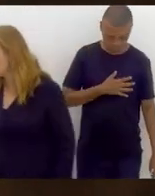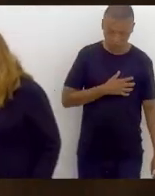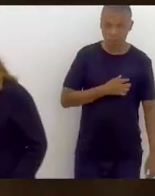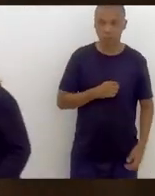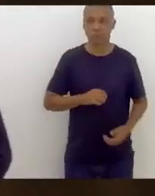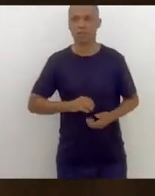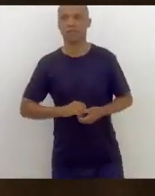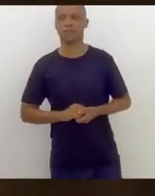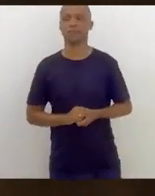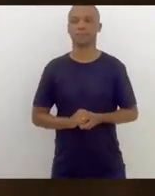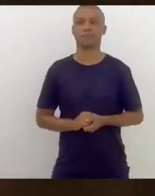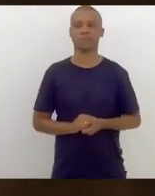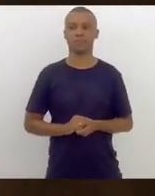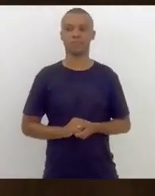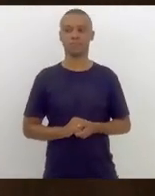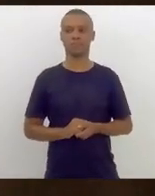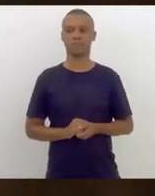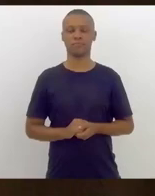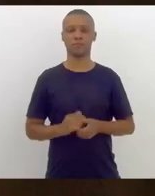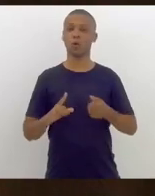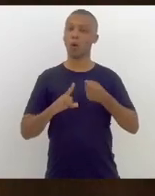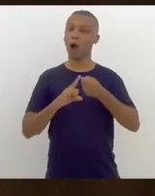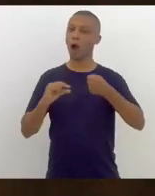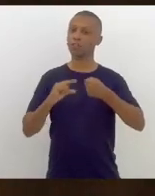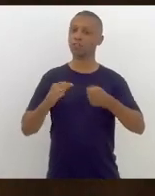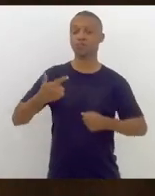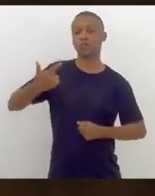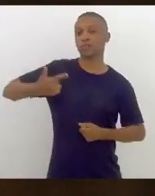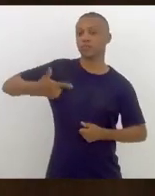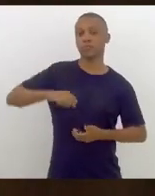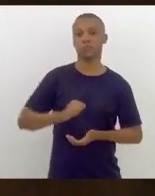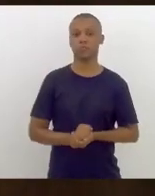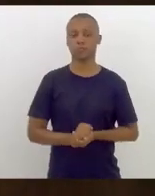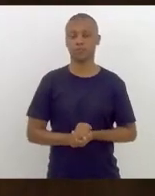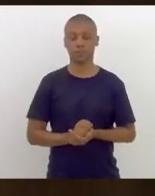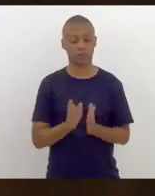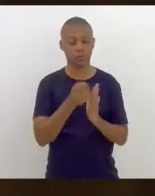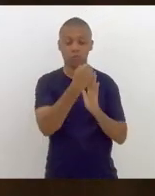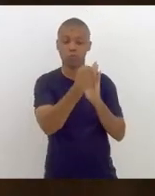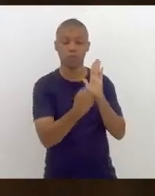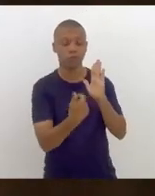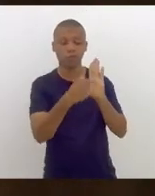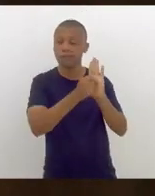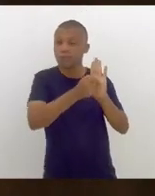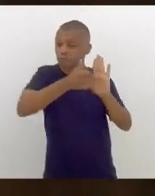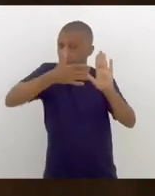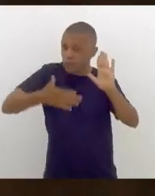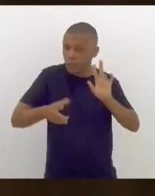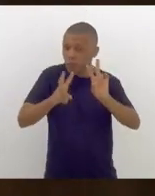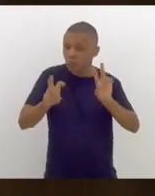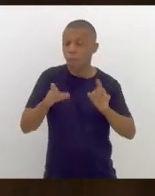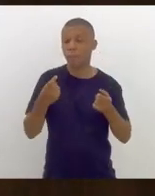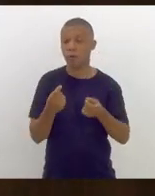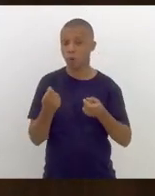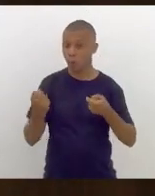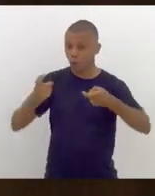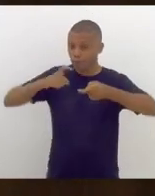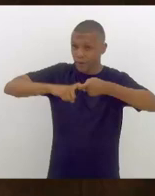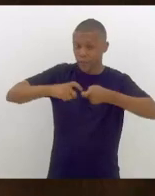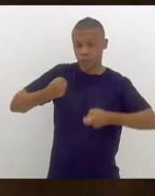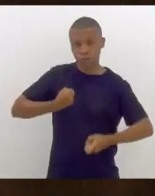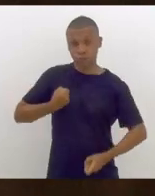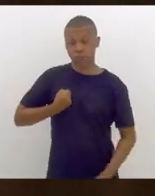no artigo segundo depois do convênio 190 de 2017